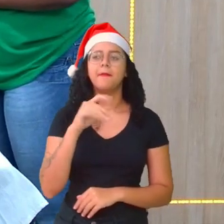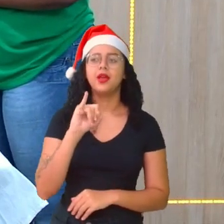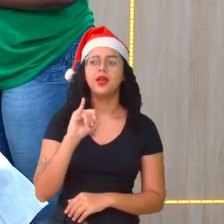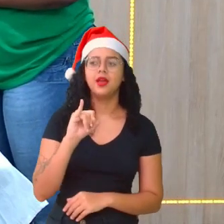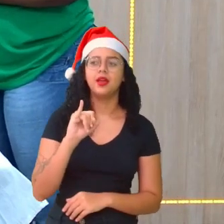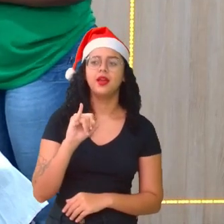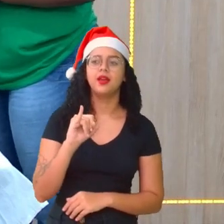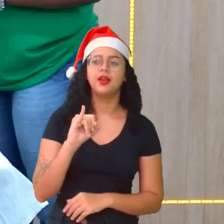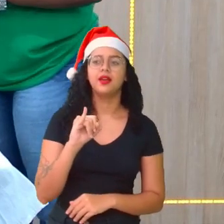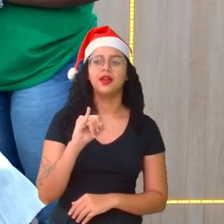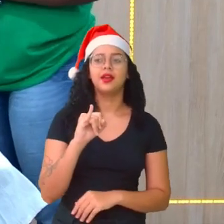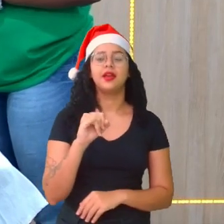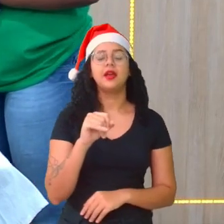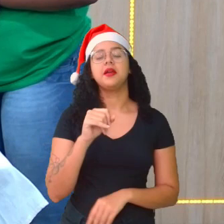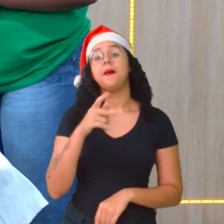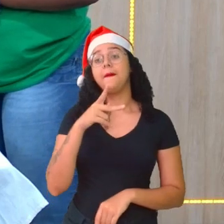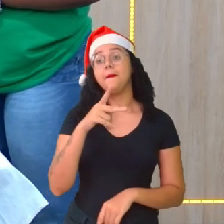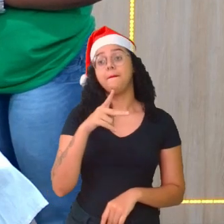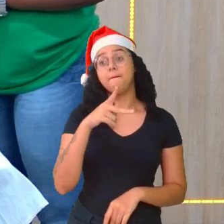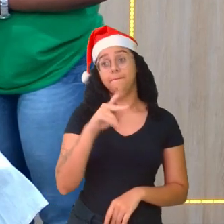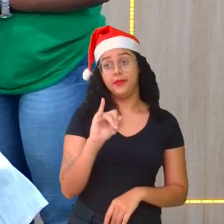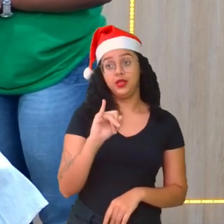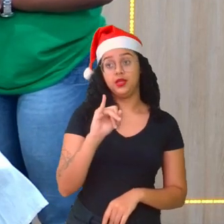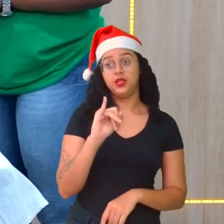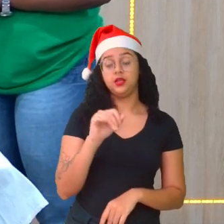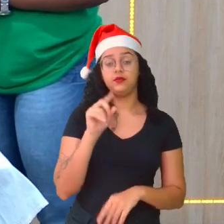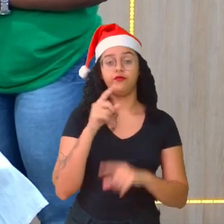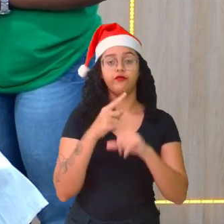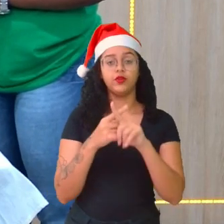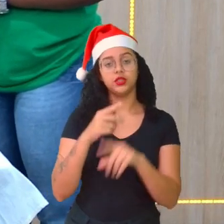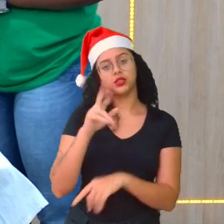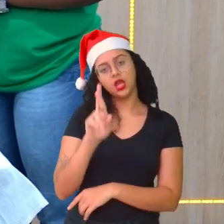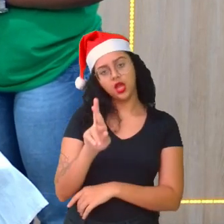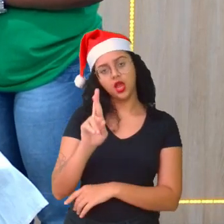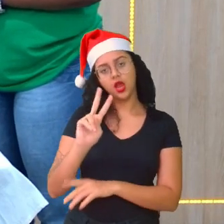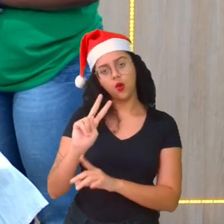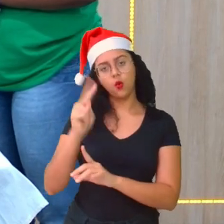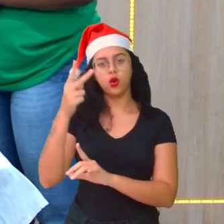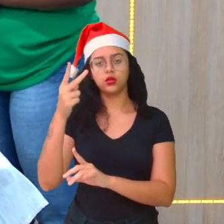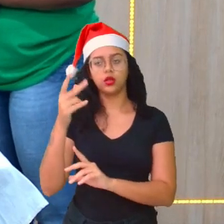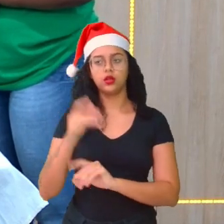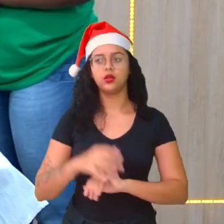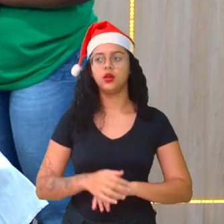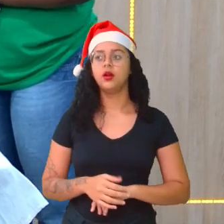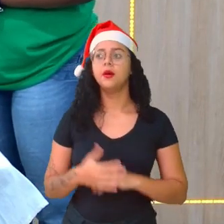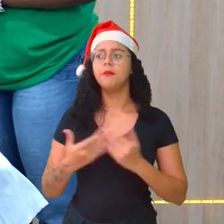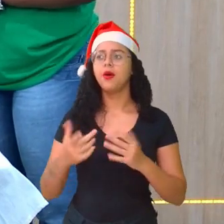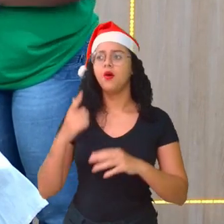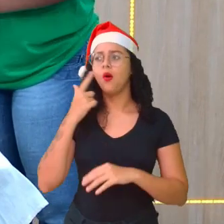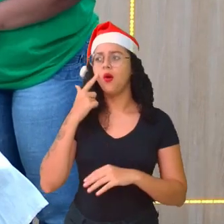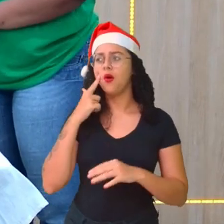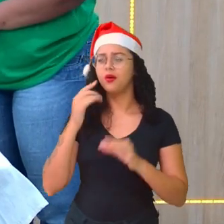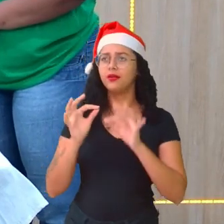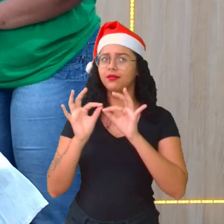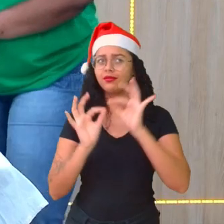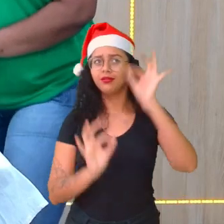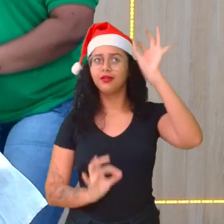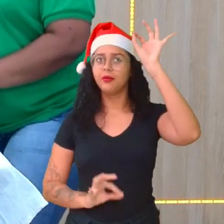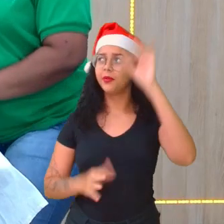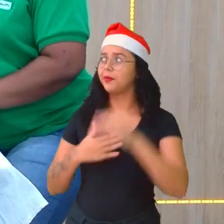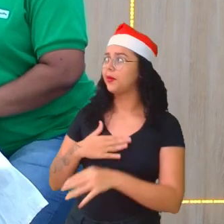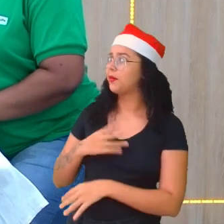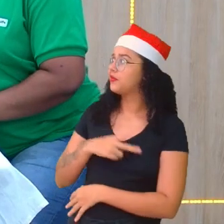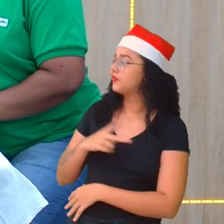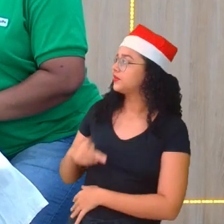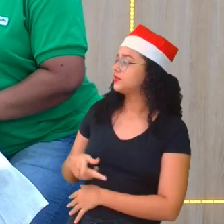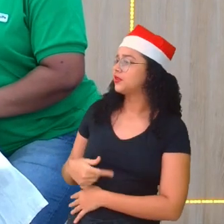área do círculo, né? Justamente. πr ao quadrado, ou, mas assim, minha altura para da professora, né? Olha pra que a situação. Meu Jesus Cristo. Eu digo que